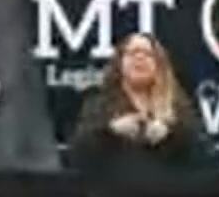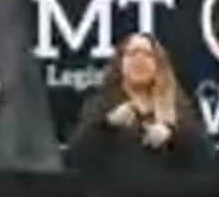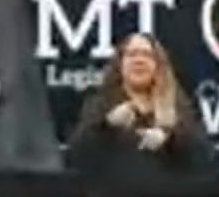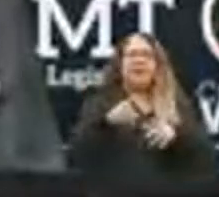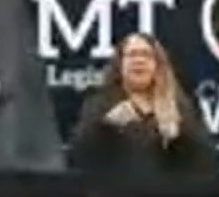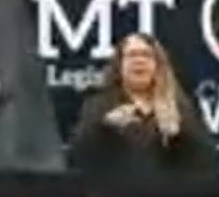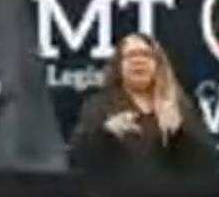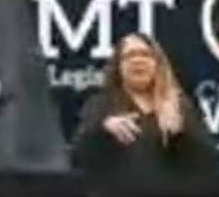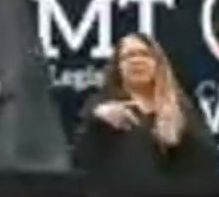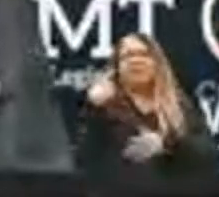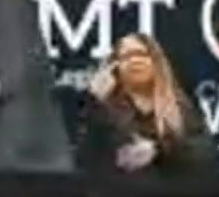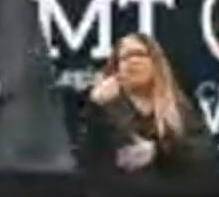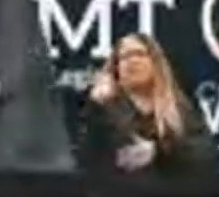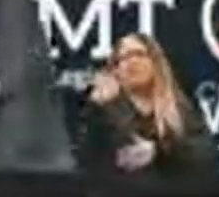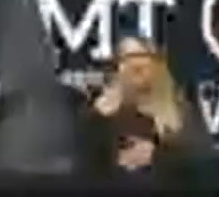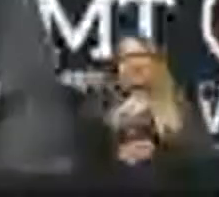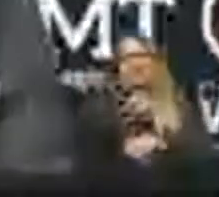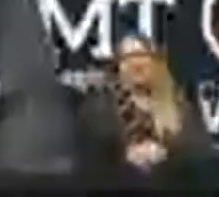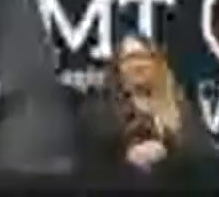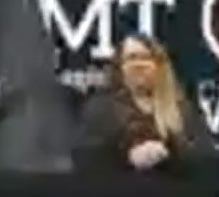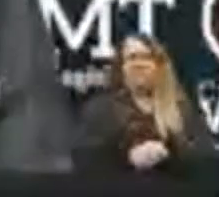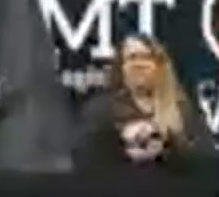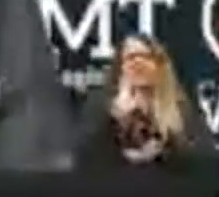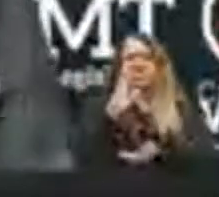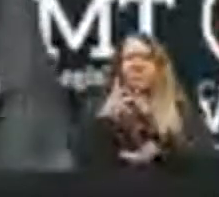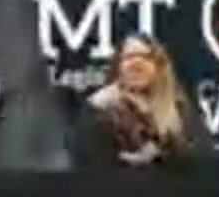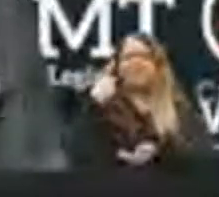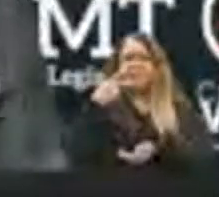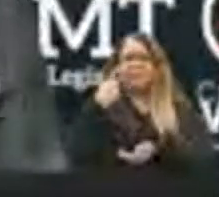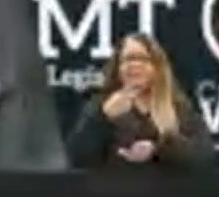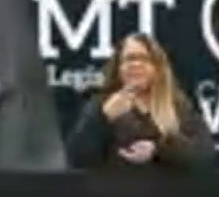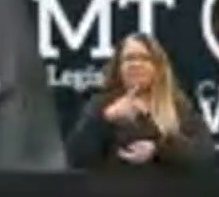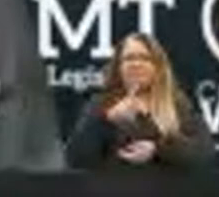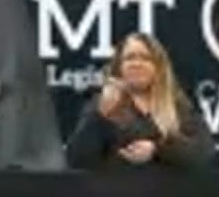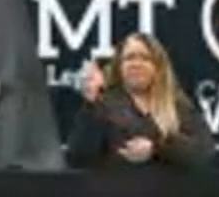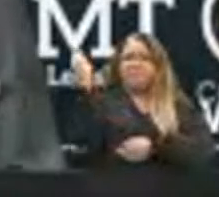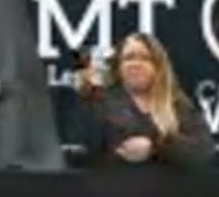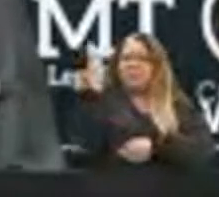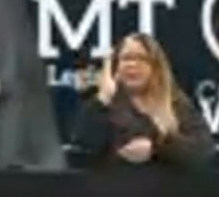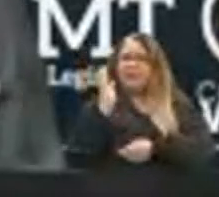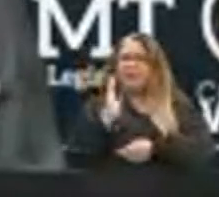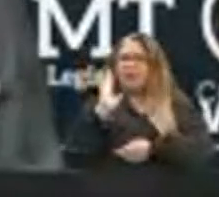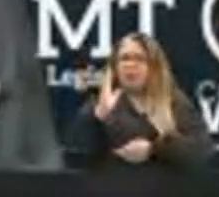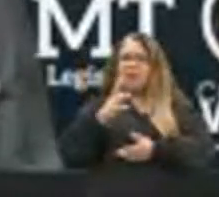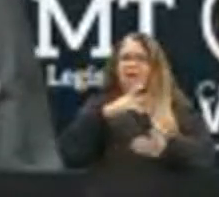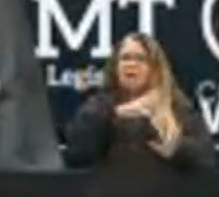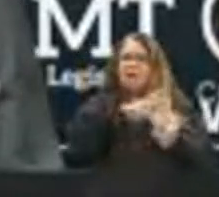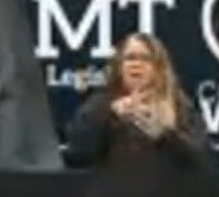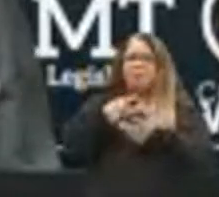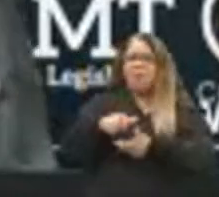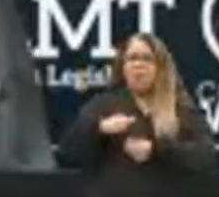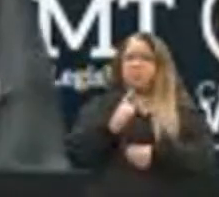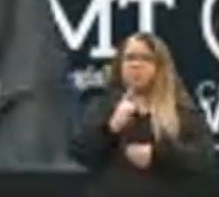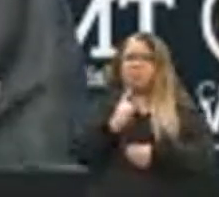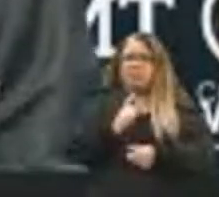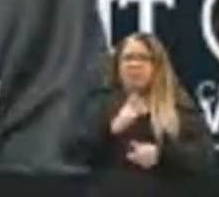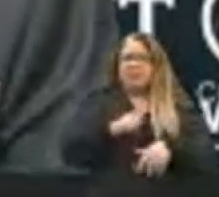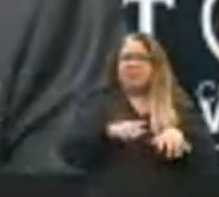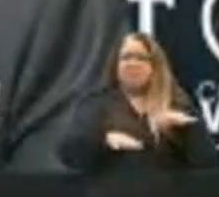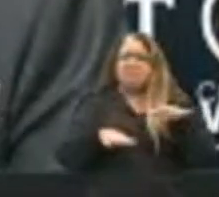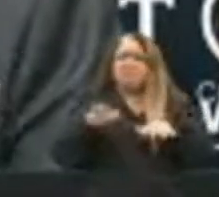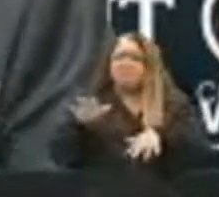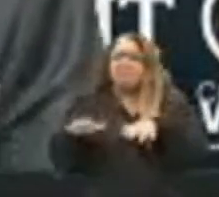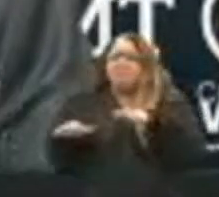políticos. Que já na política, já que o Brasil, o mundo, vivia alternâncias constantes por